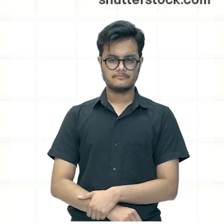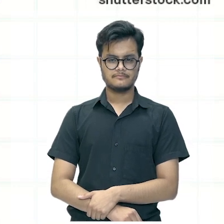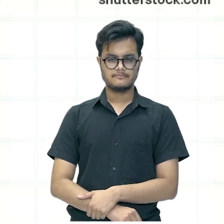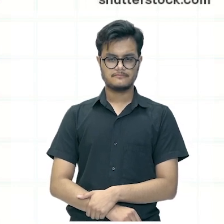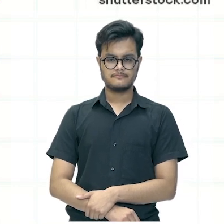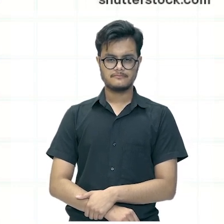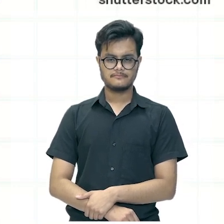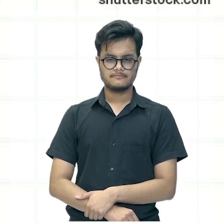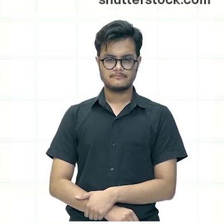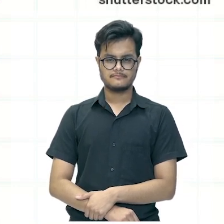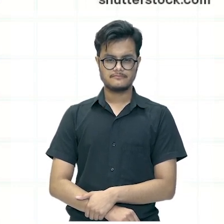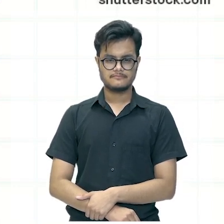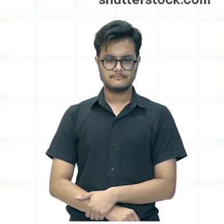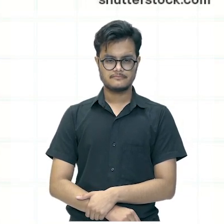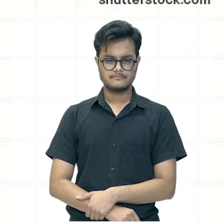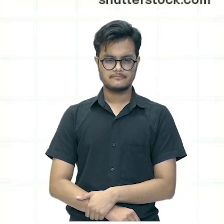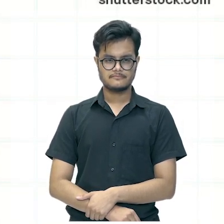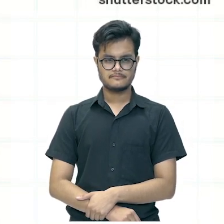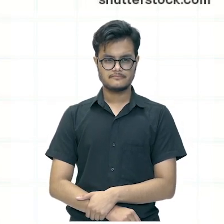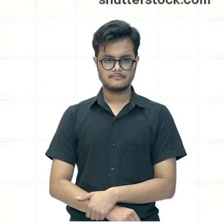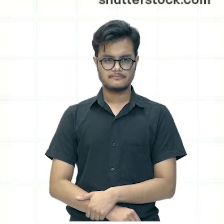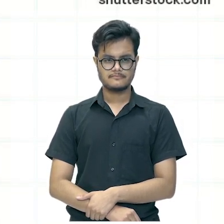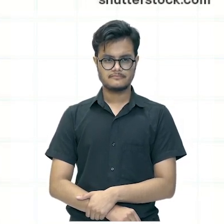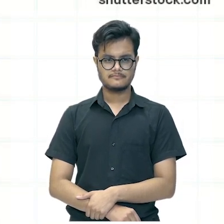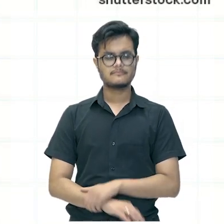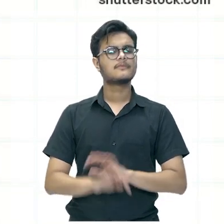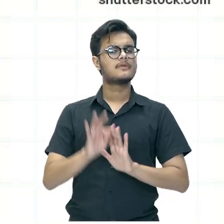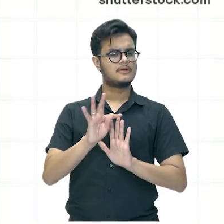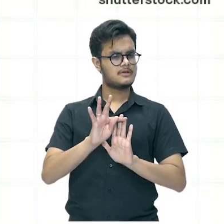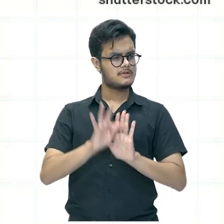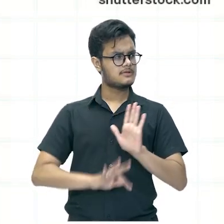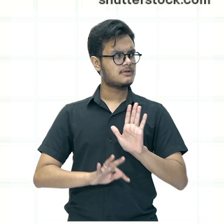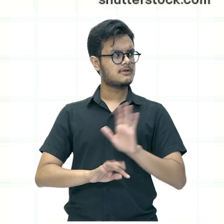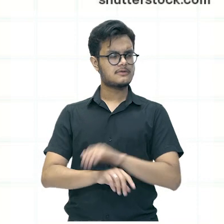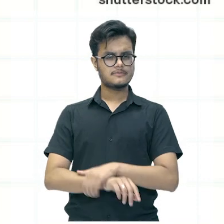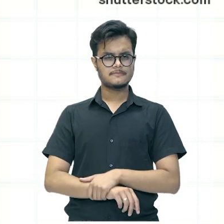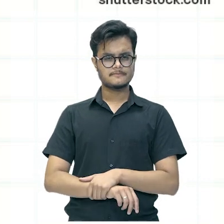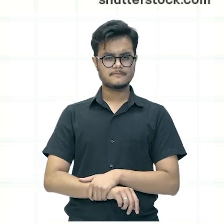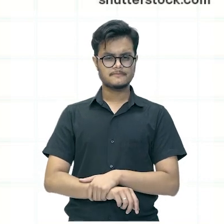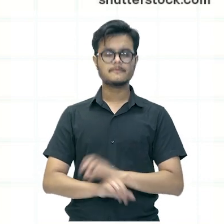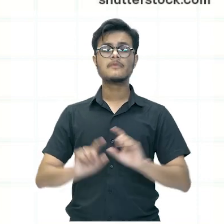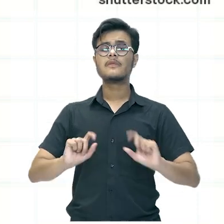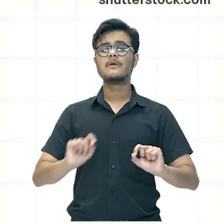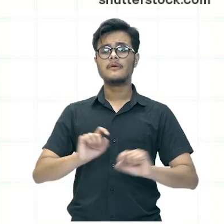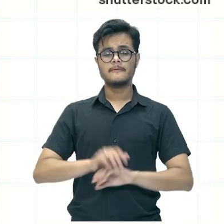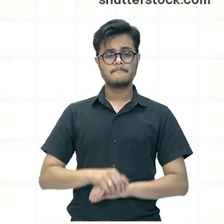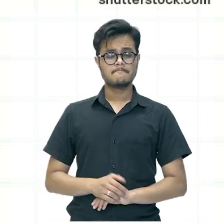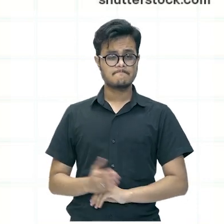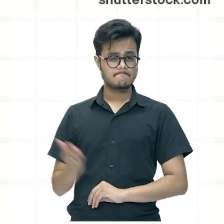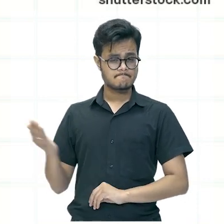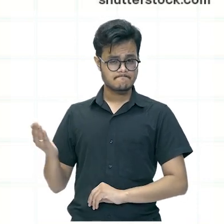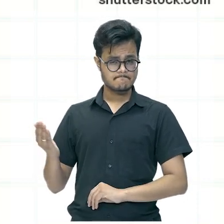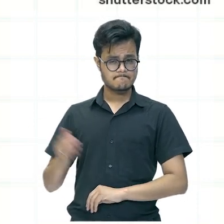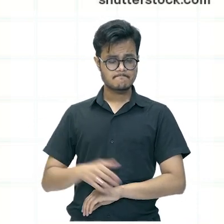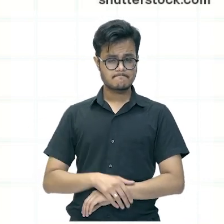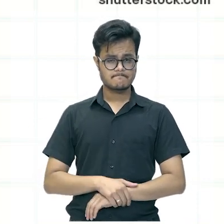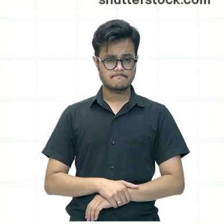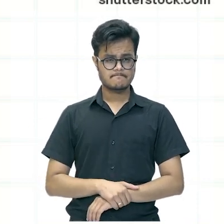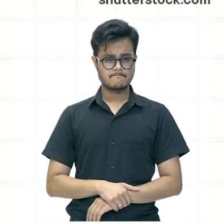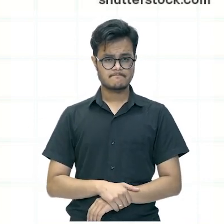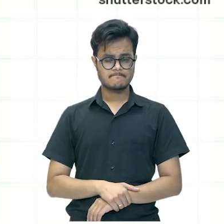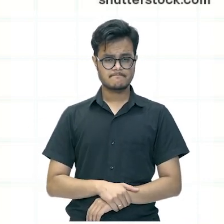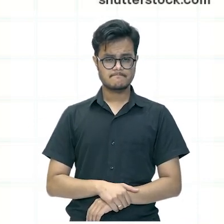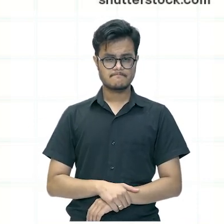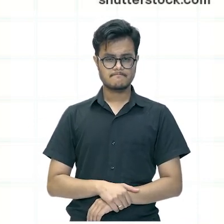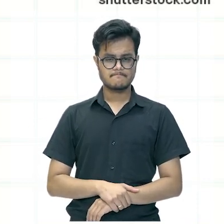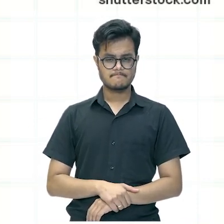então. Próxima. Although depression can occur at any time in life, symptoms may be